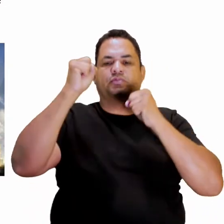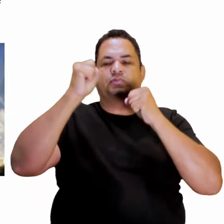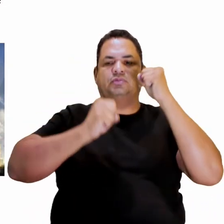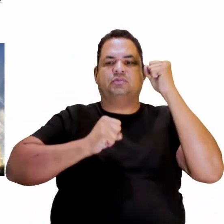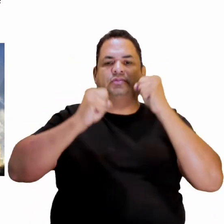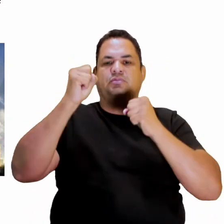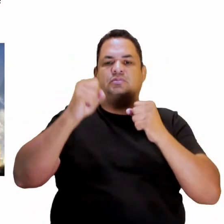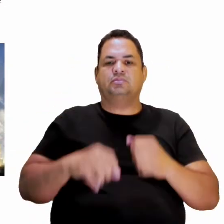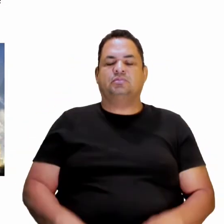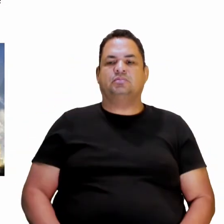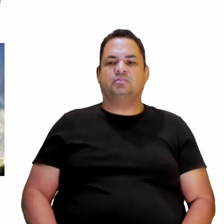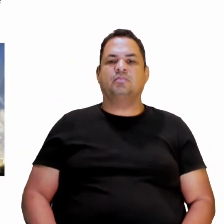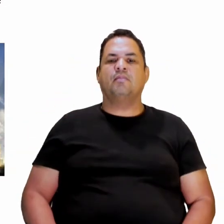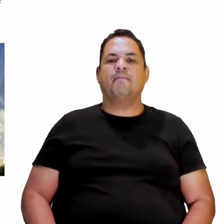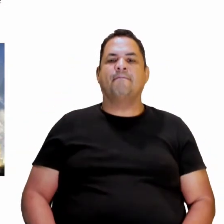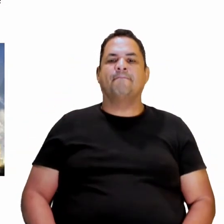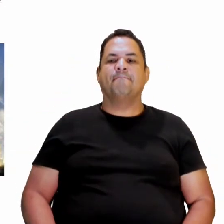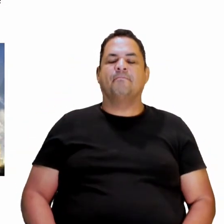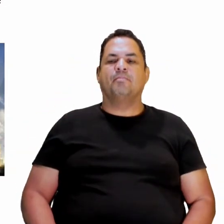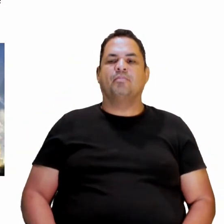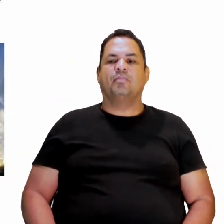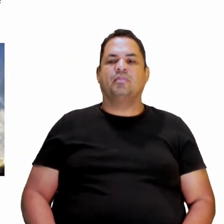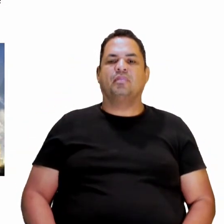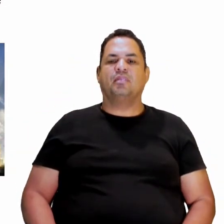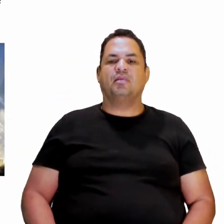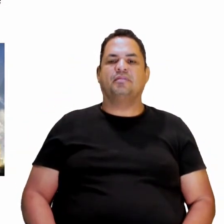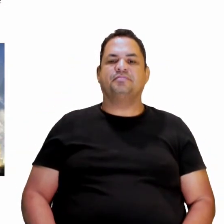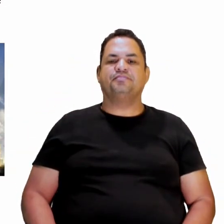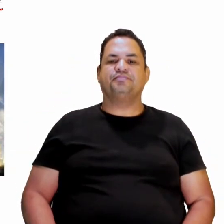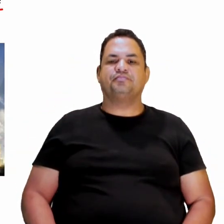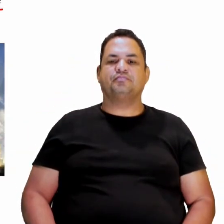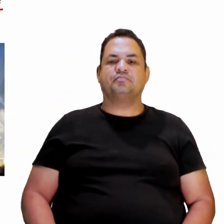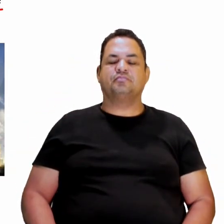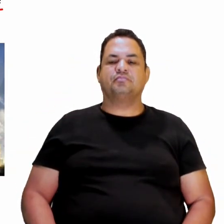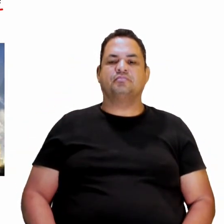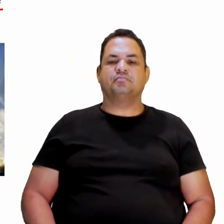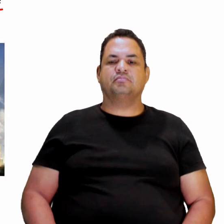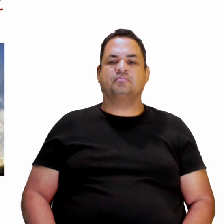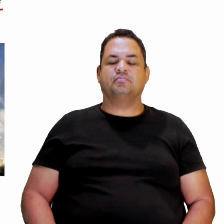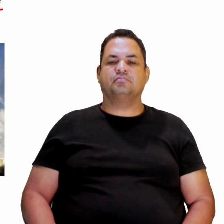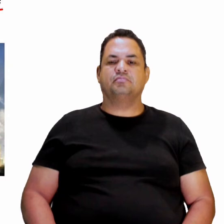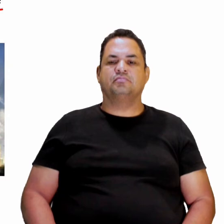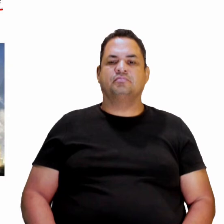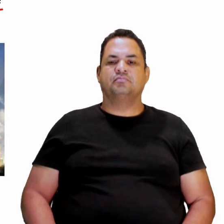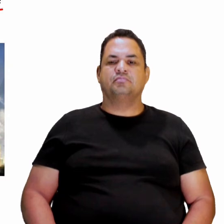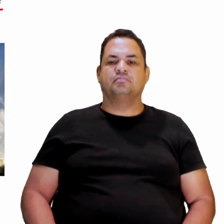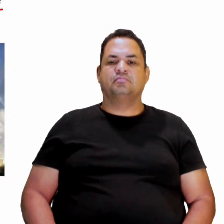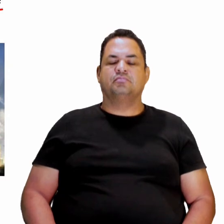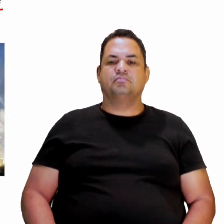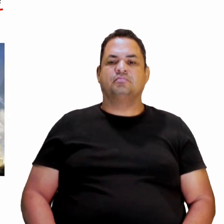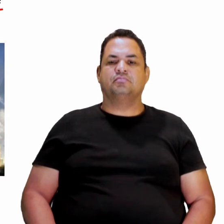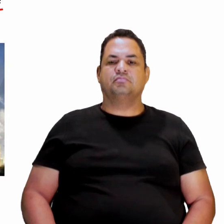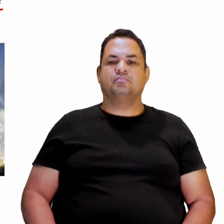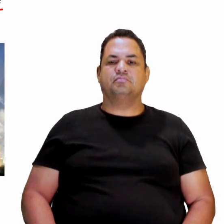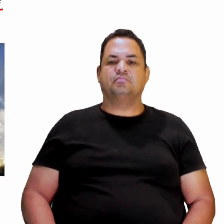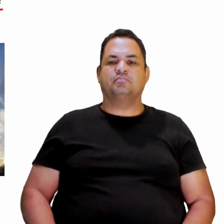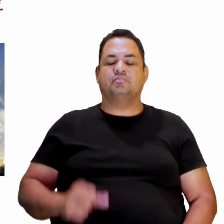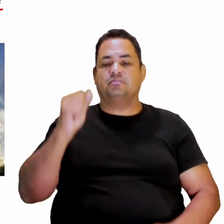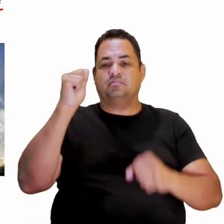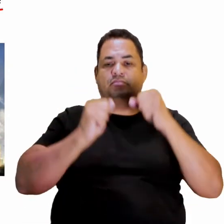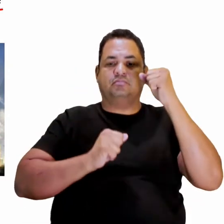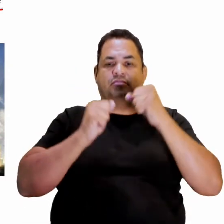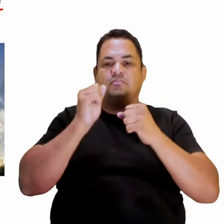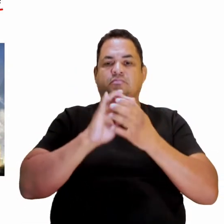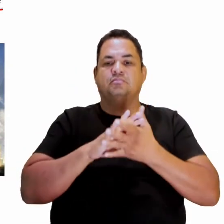indústrias. Tananã, extra greenhouse gases to the atmosphere. Ou seja, as